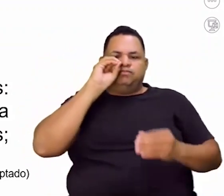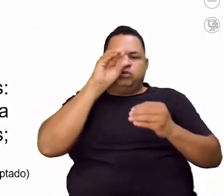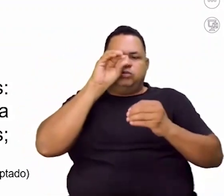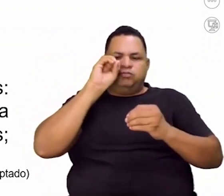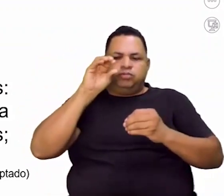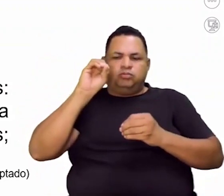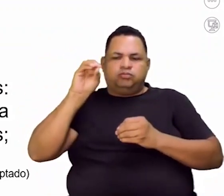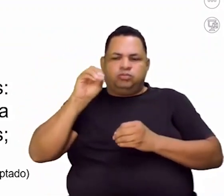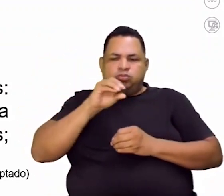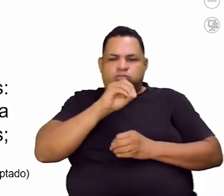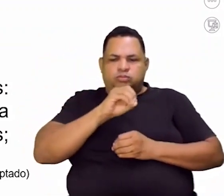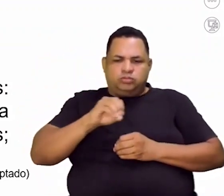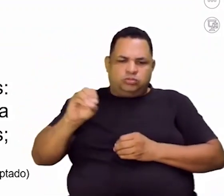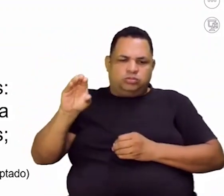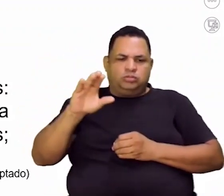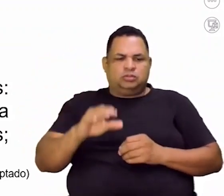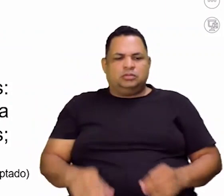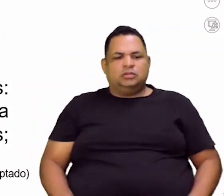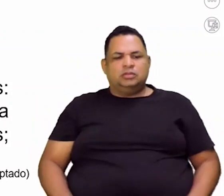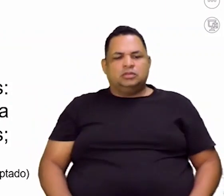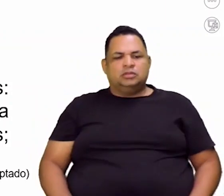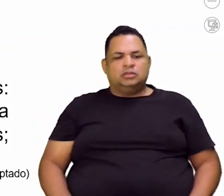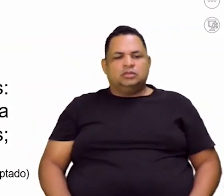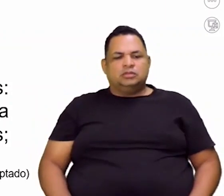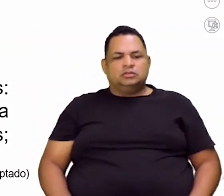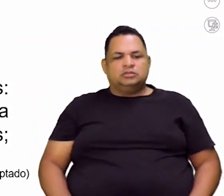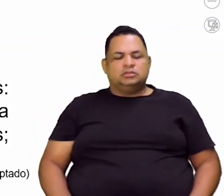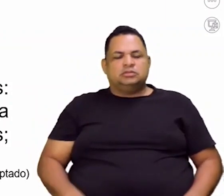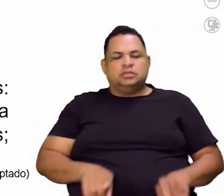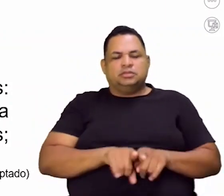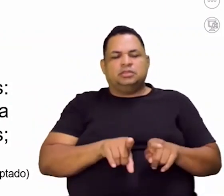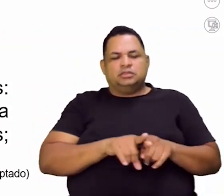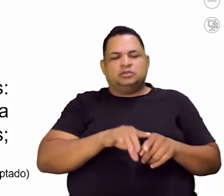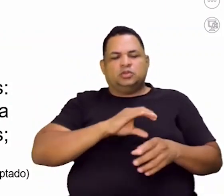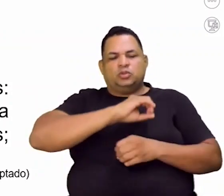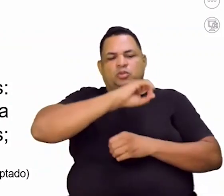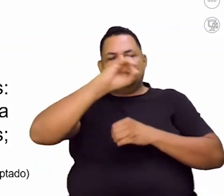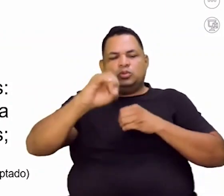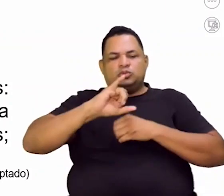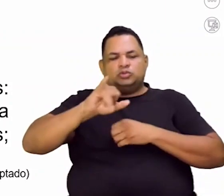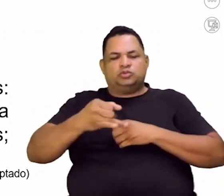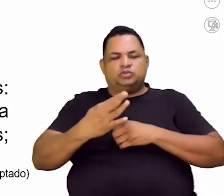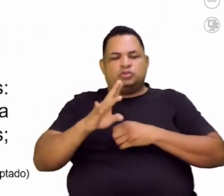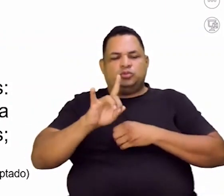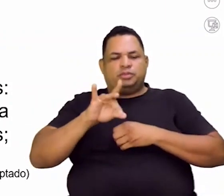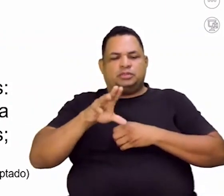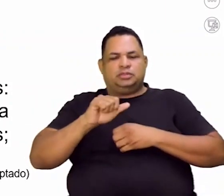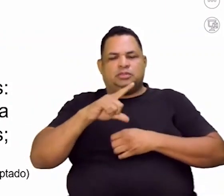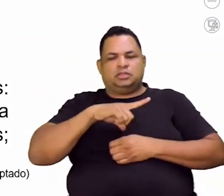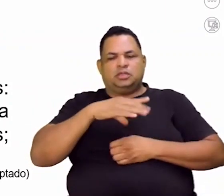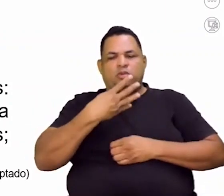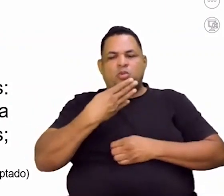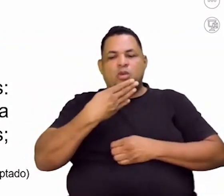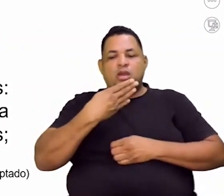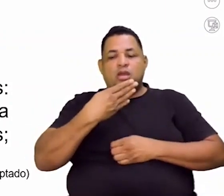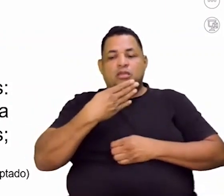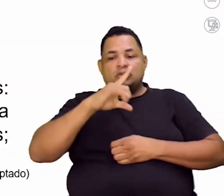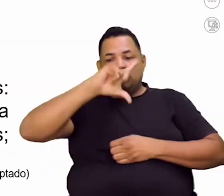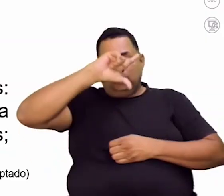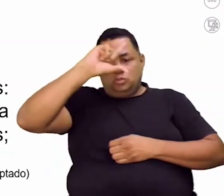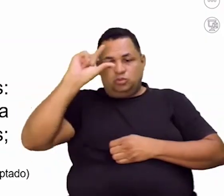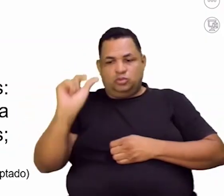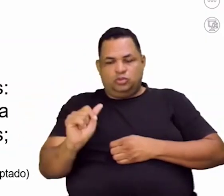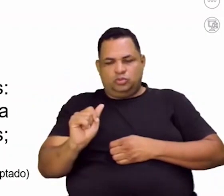ó. Eles viram, tem manchas. Em torno de Júpiter existe 4 luas. Olha só, gente, essa